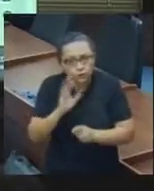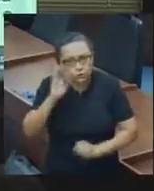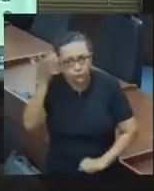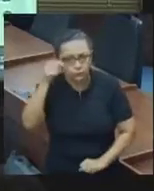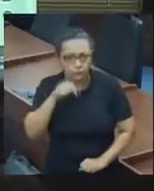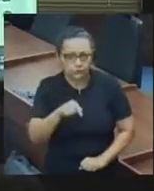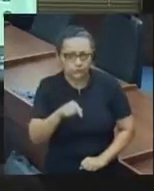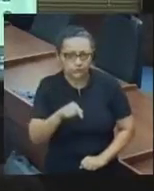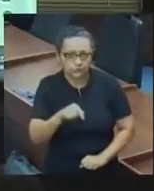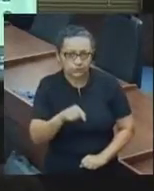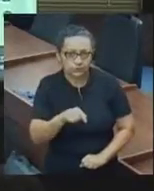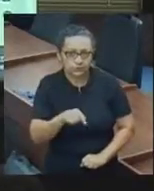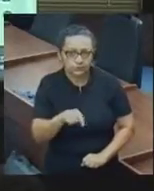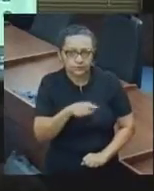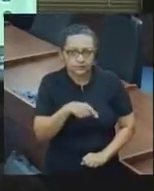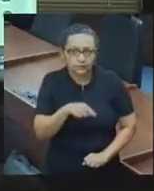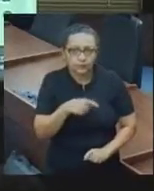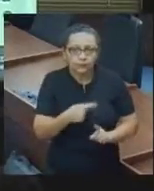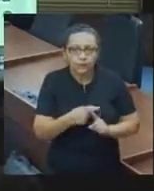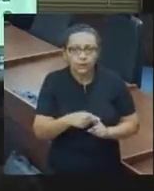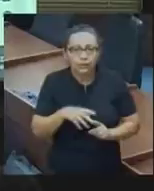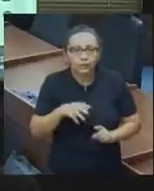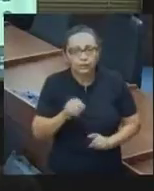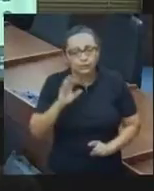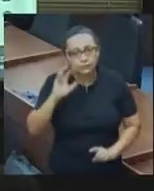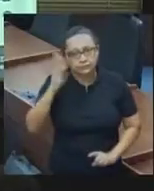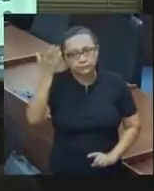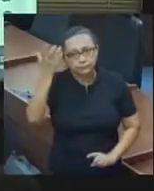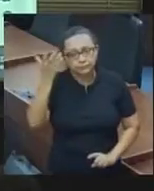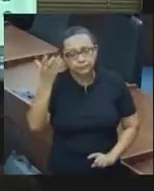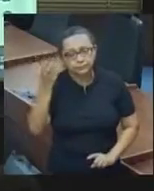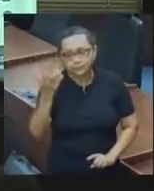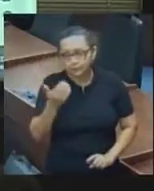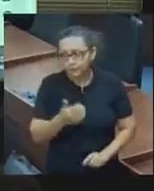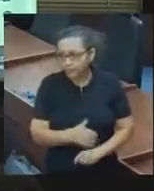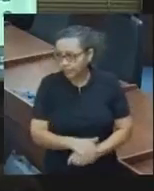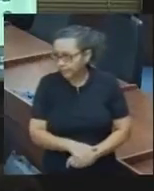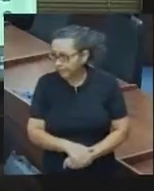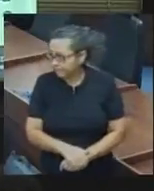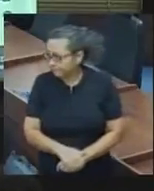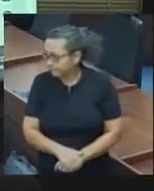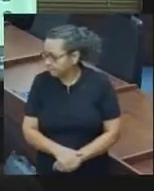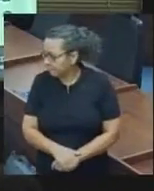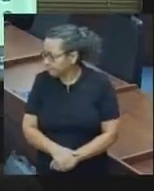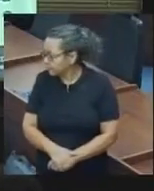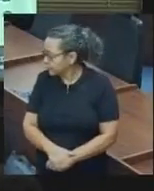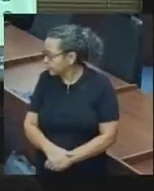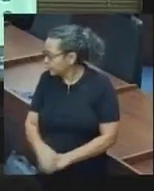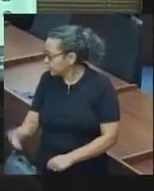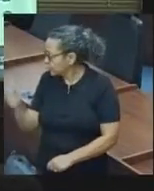e as soluções pois não dá sorte